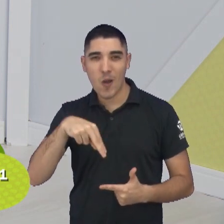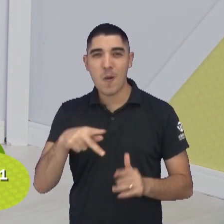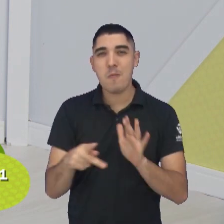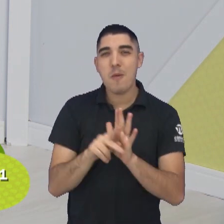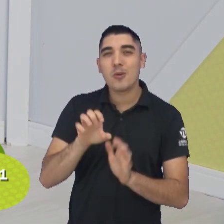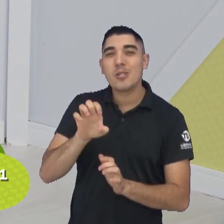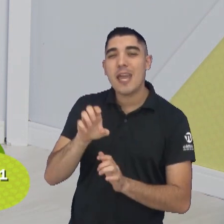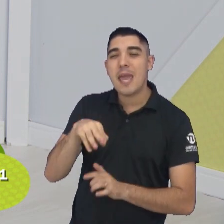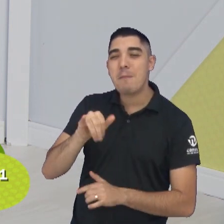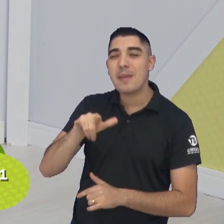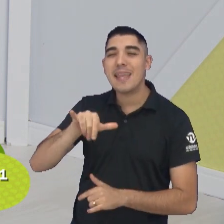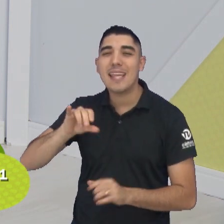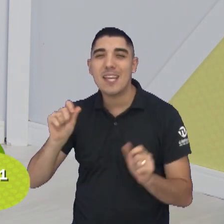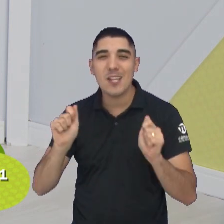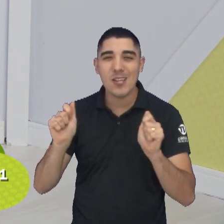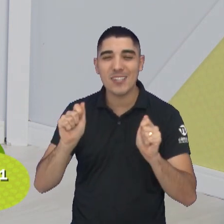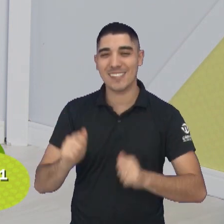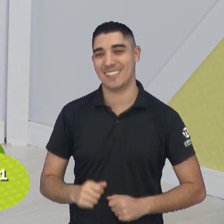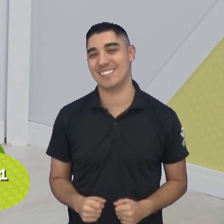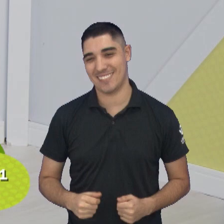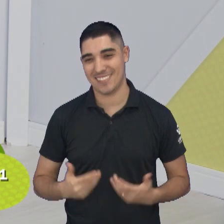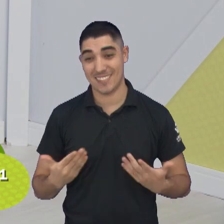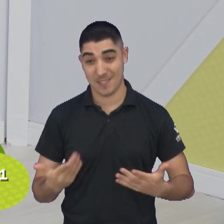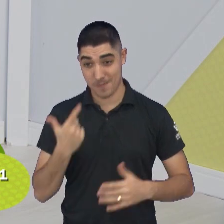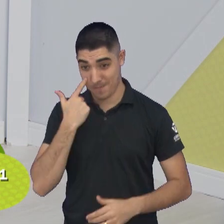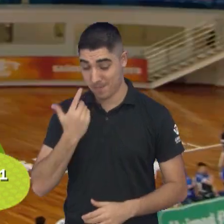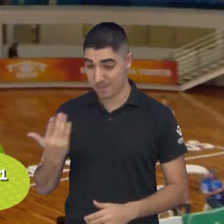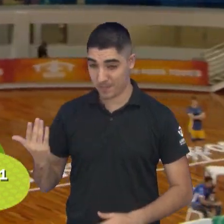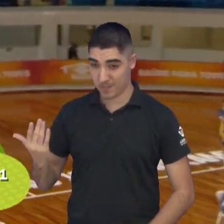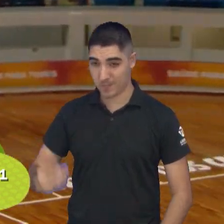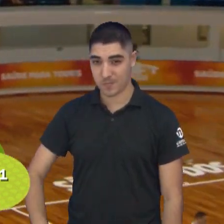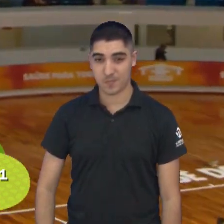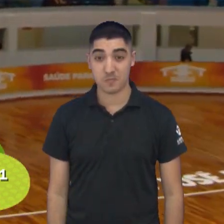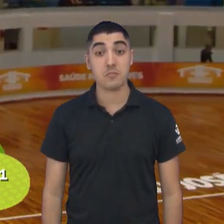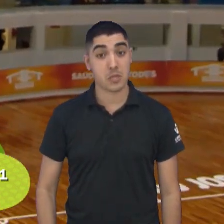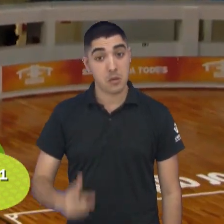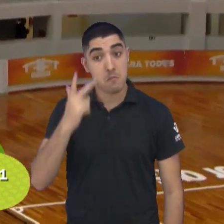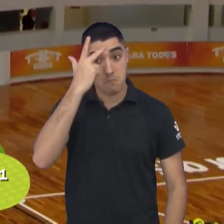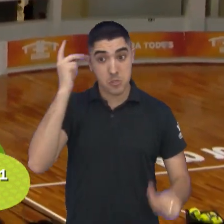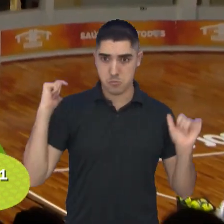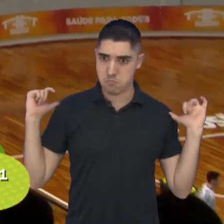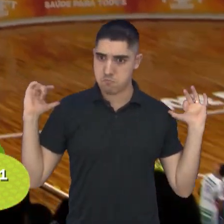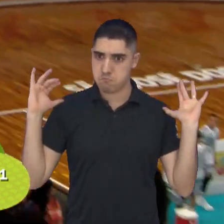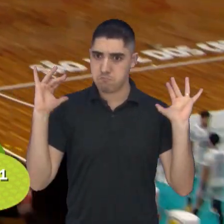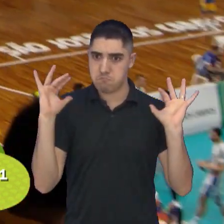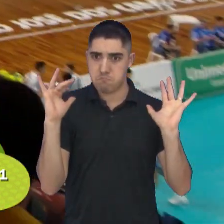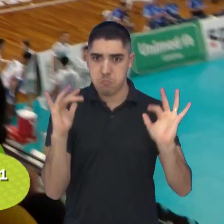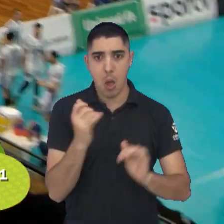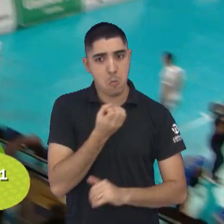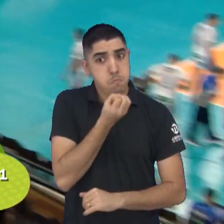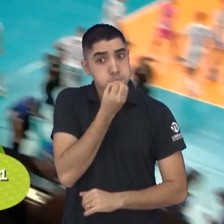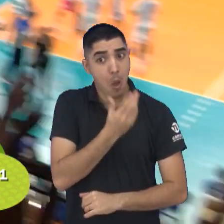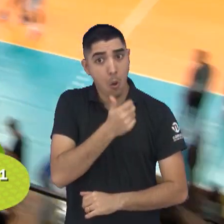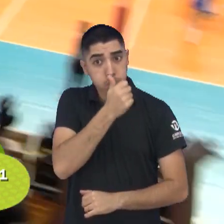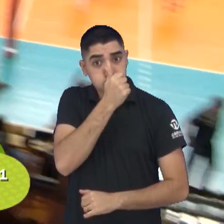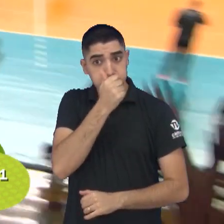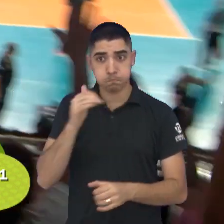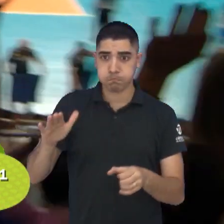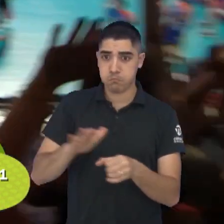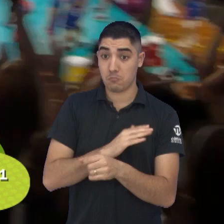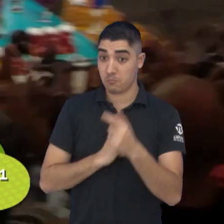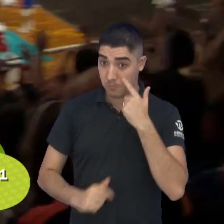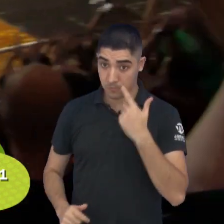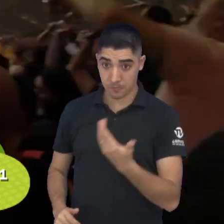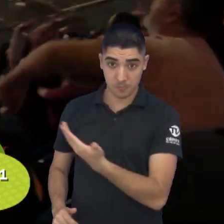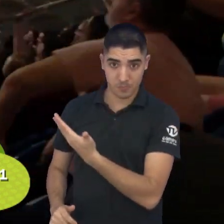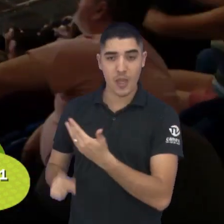Emílio, solta, Matheus! Com um bom público na Arena de Esportes para a decisão das quartas de final do